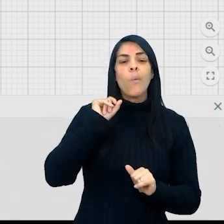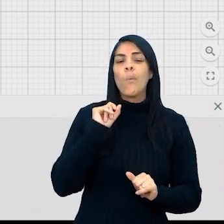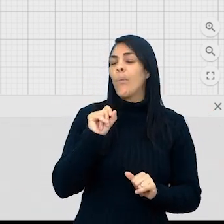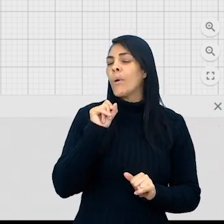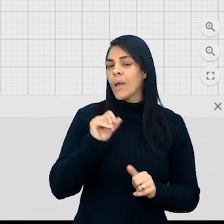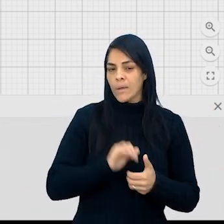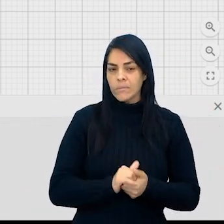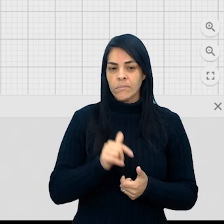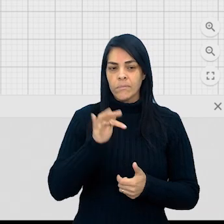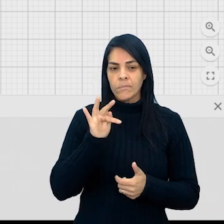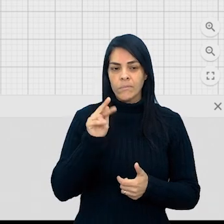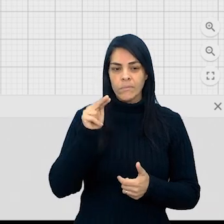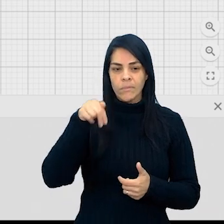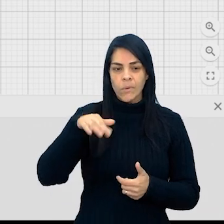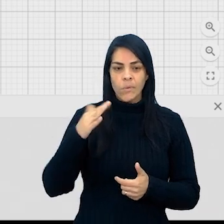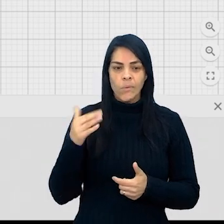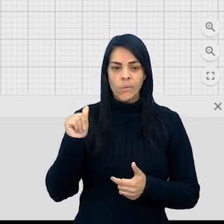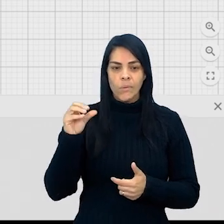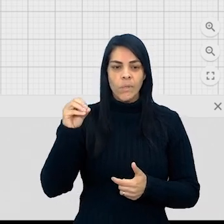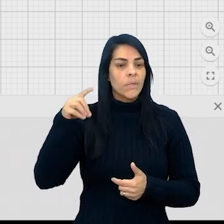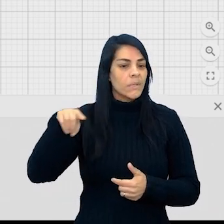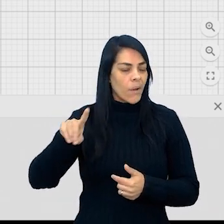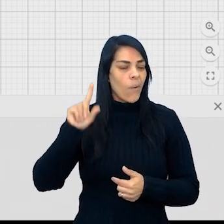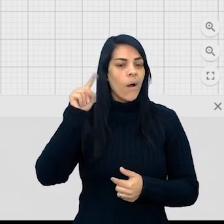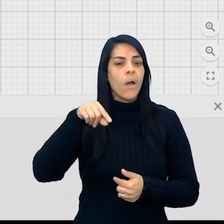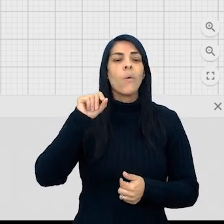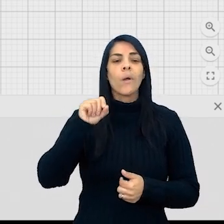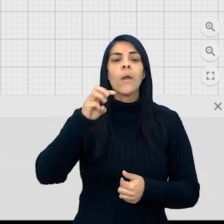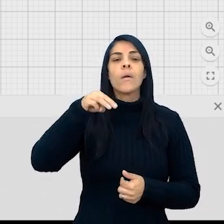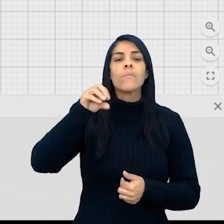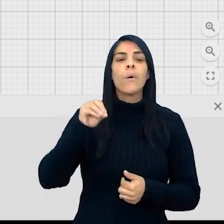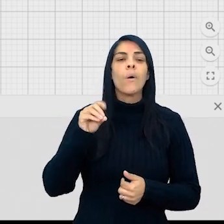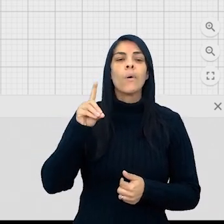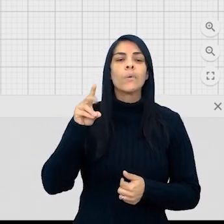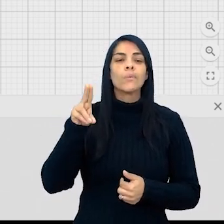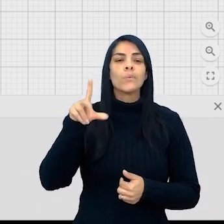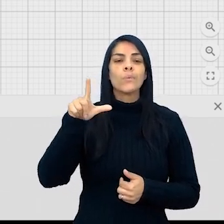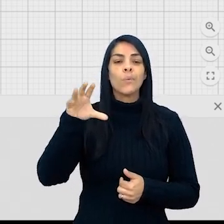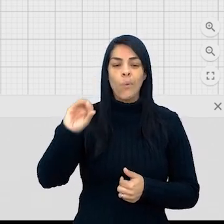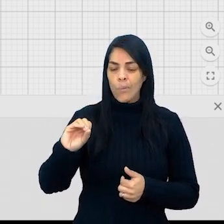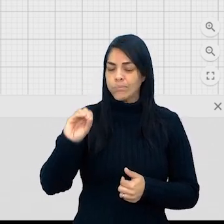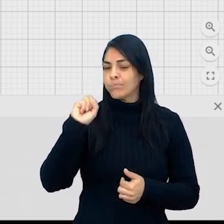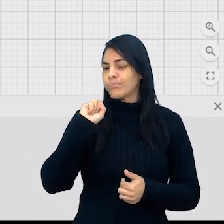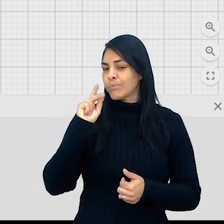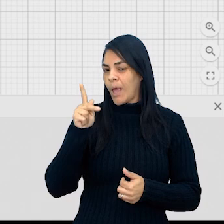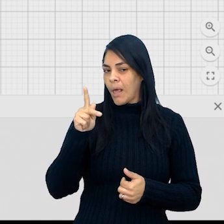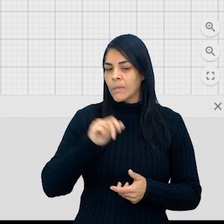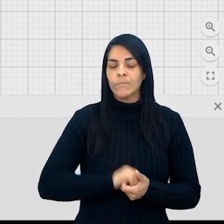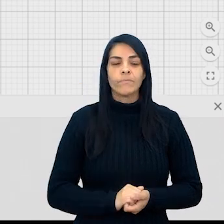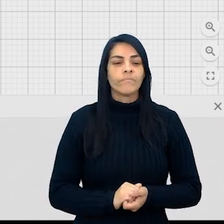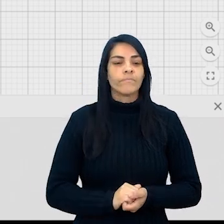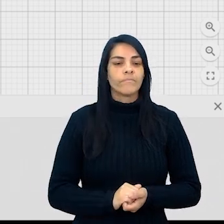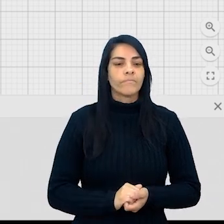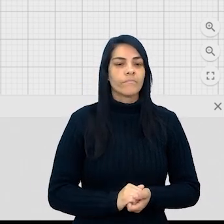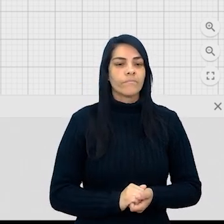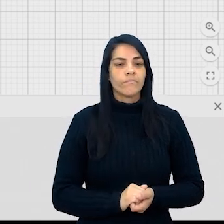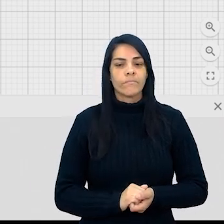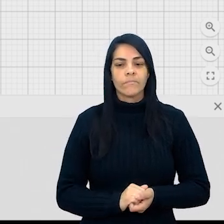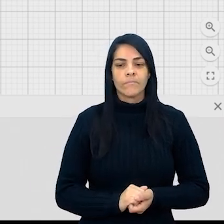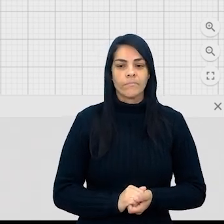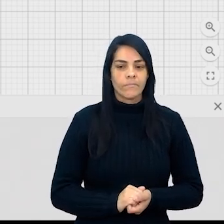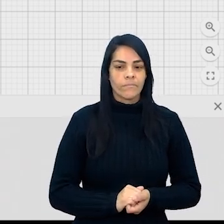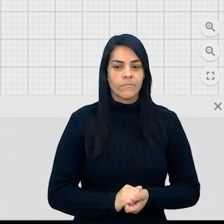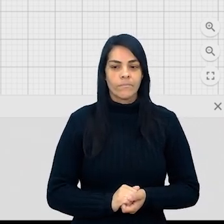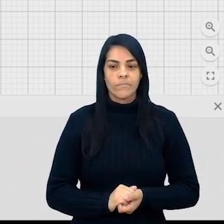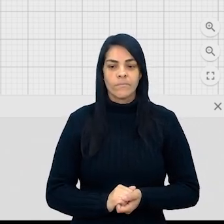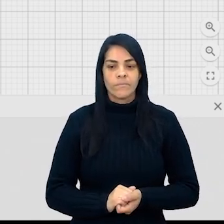justamente essa função no módulo, ok? Muito bem, deixa eu acertar